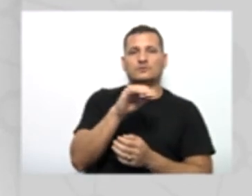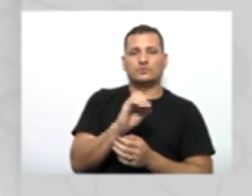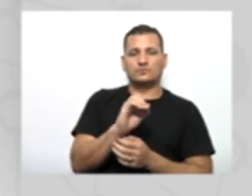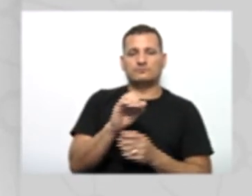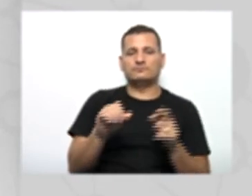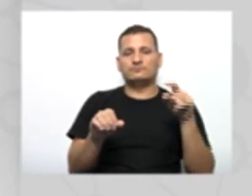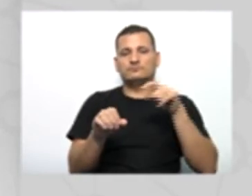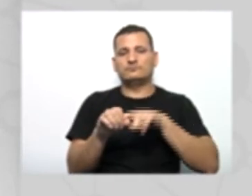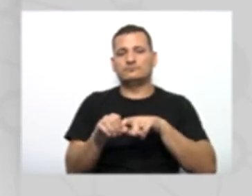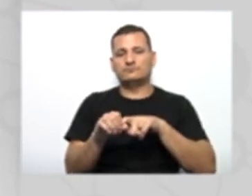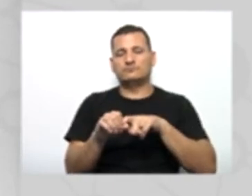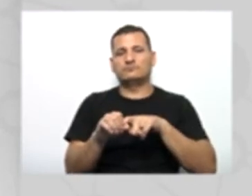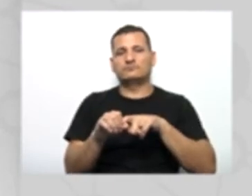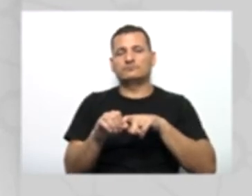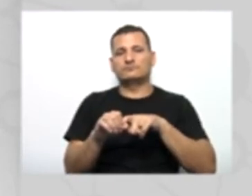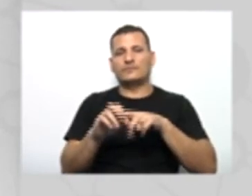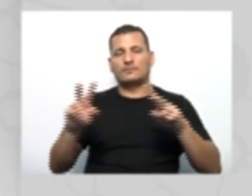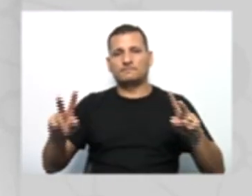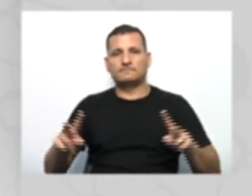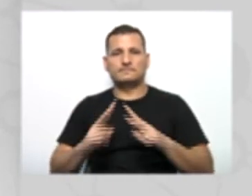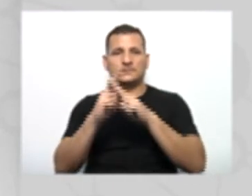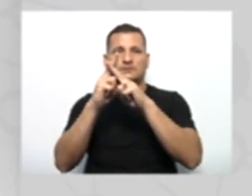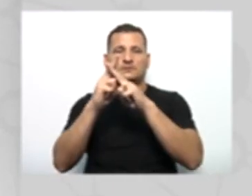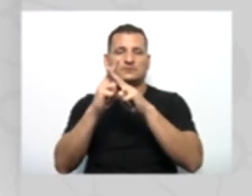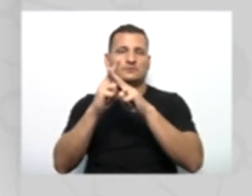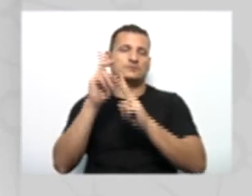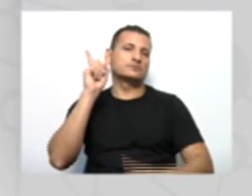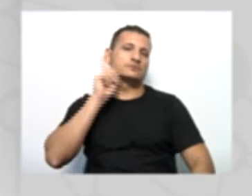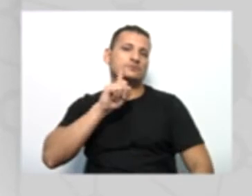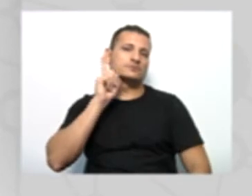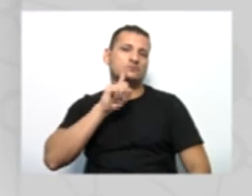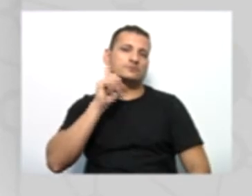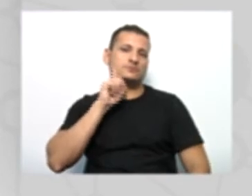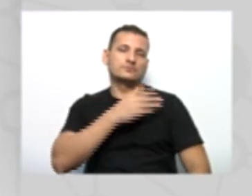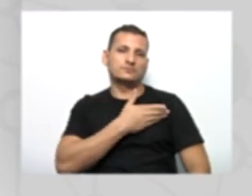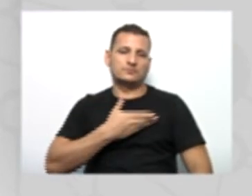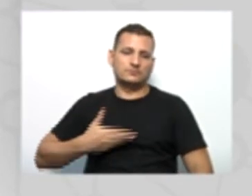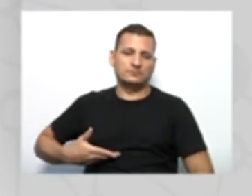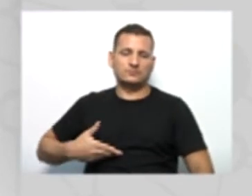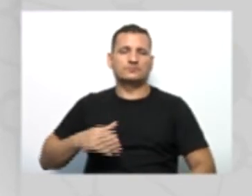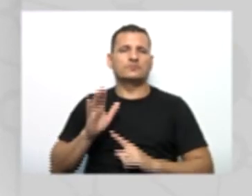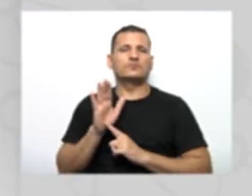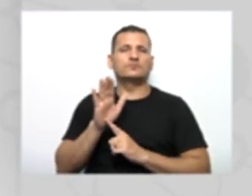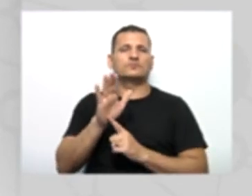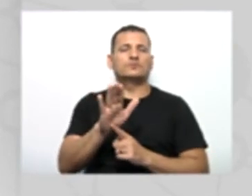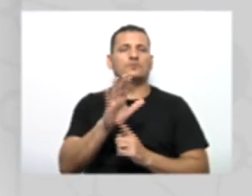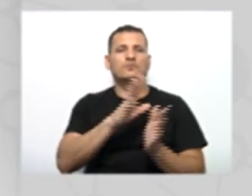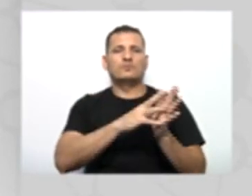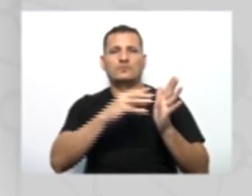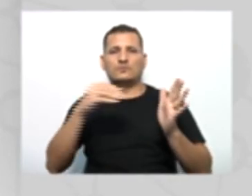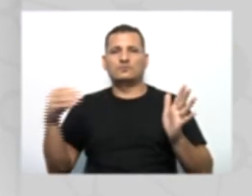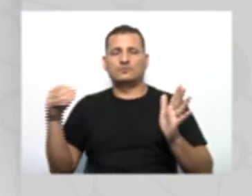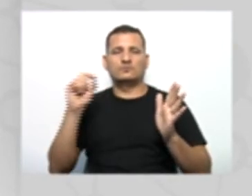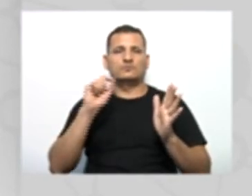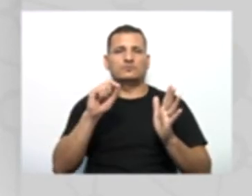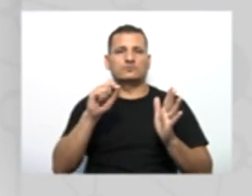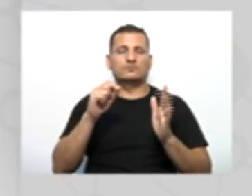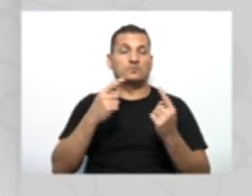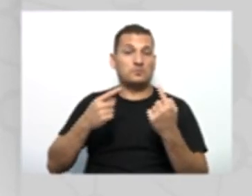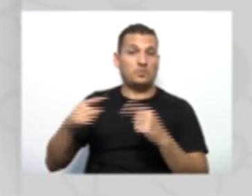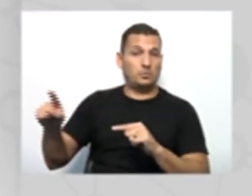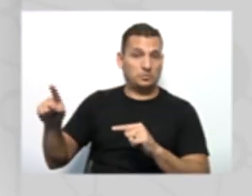Senado Federal consulta a população no portal E-Cidadania sobre se ela é contra ou a favor uma determinada pauta,